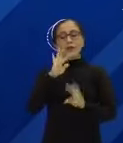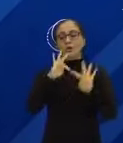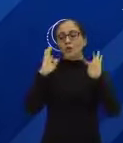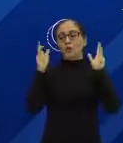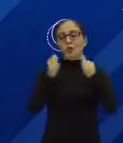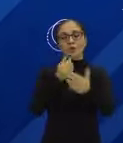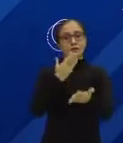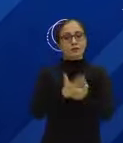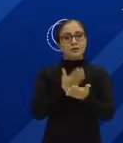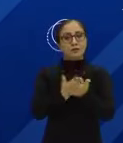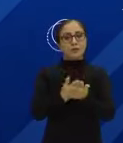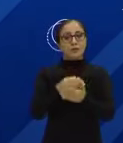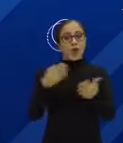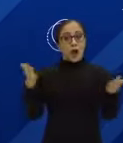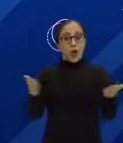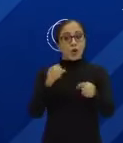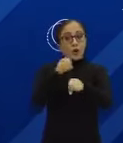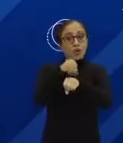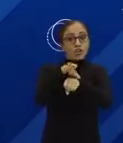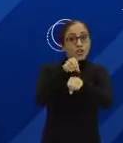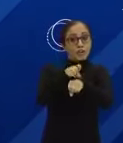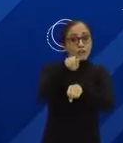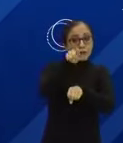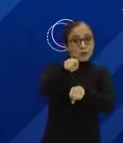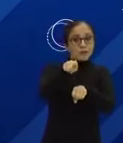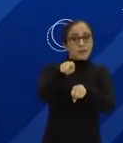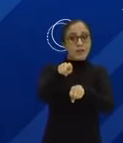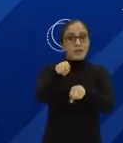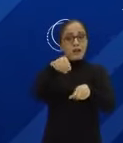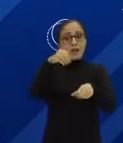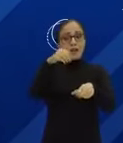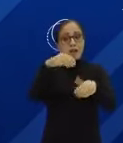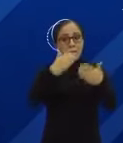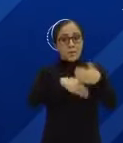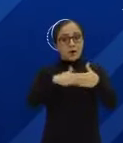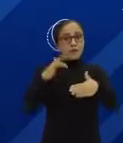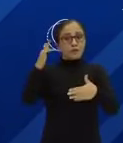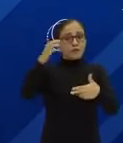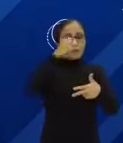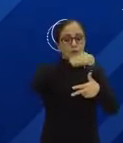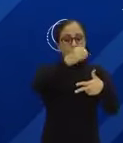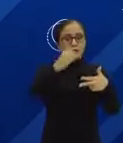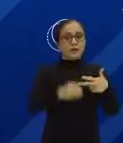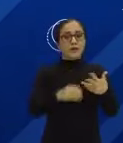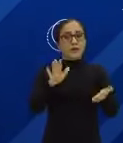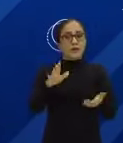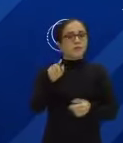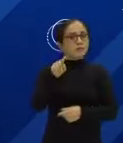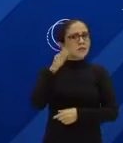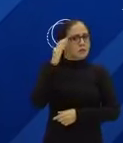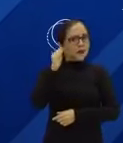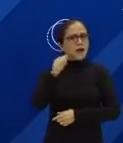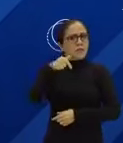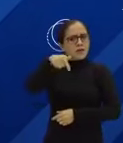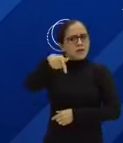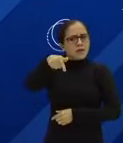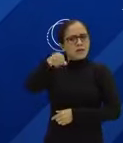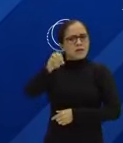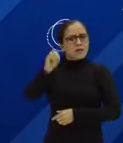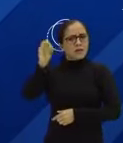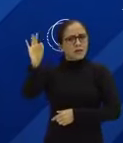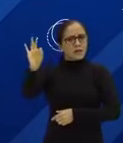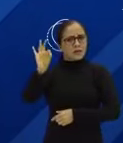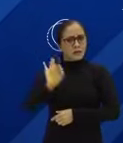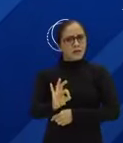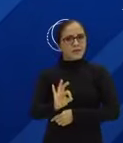uma dica para você que vai fazer a prova do Enem. Você sabia que, em média, 70% de tudo aquilo que é